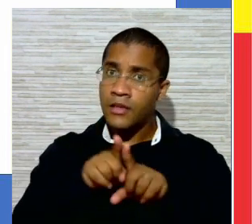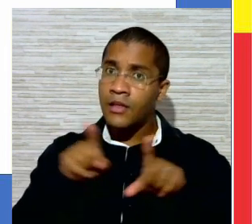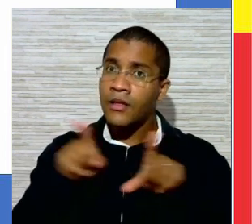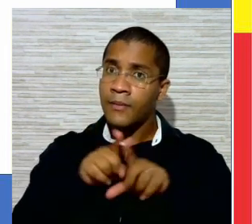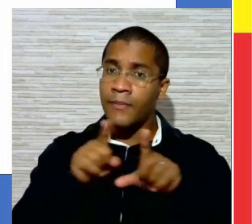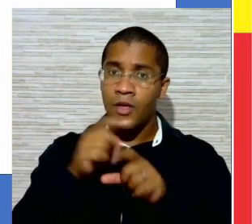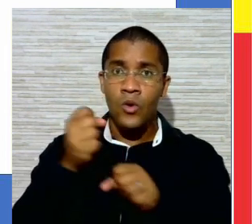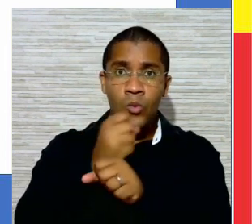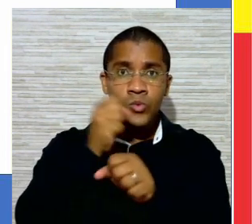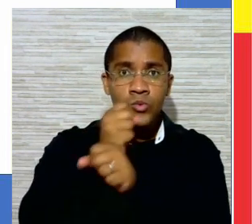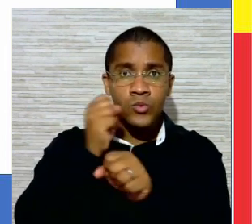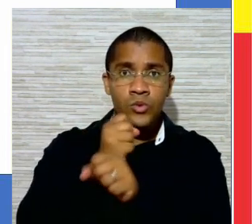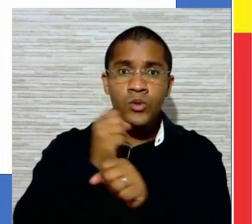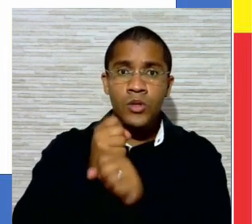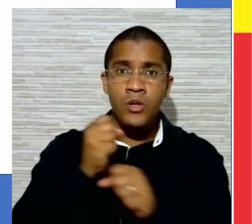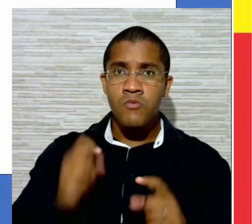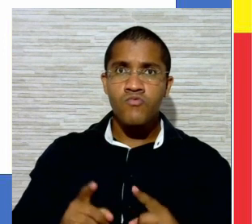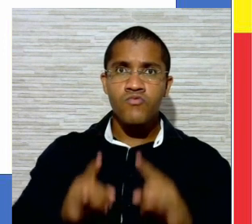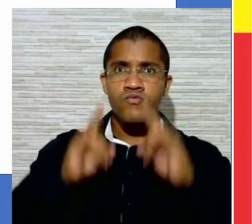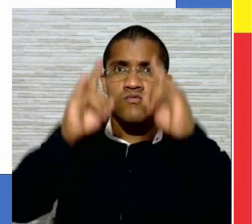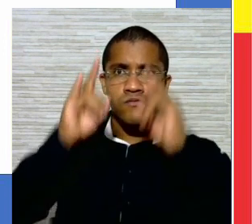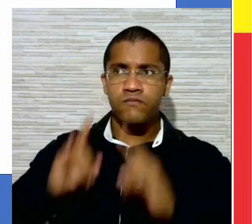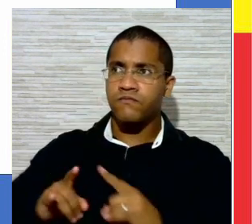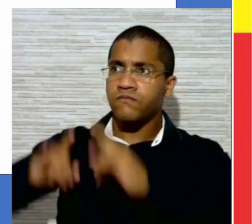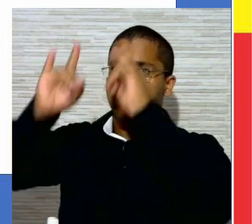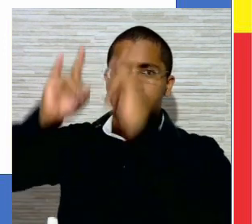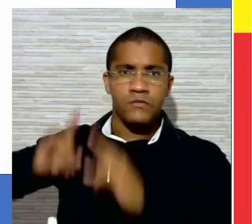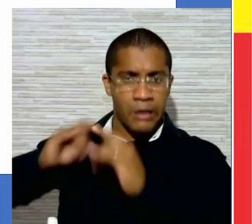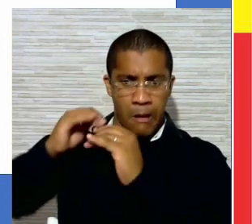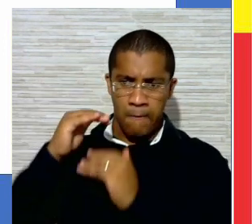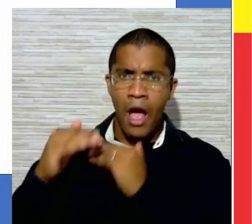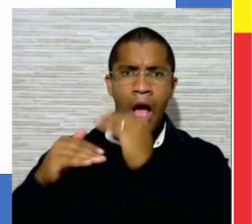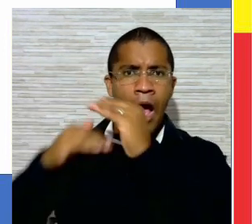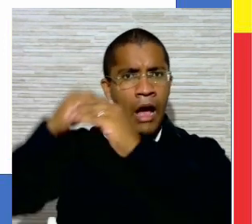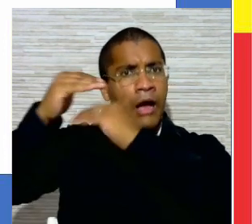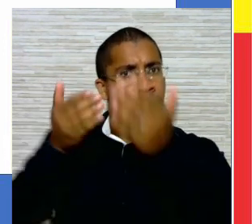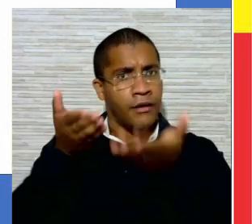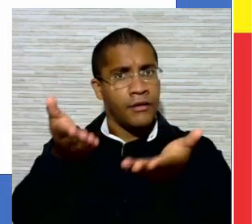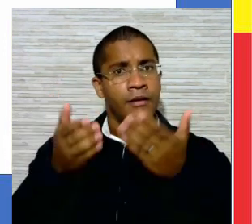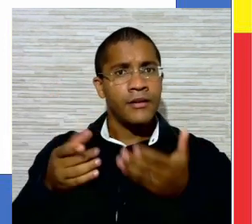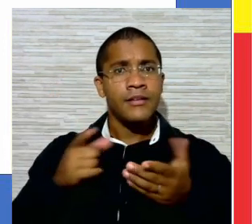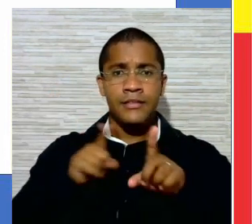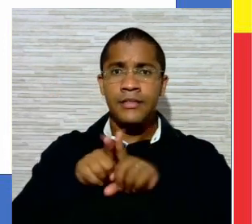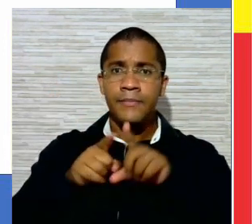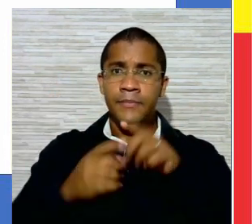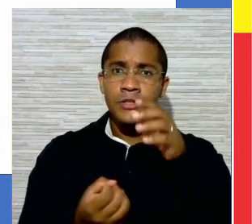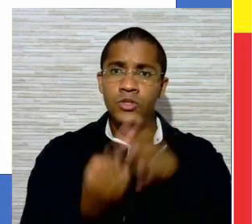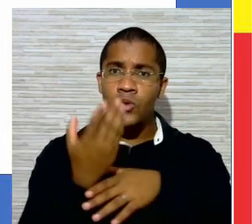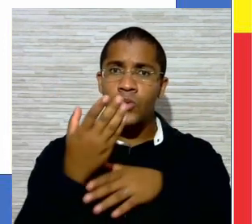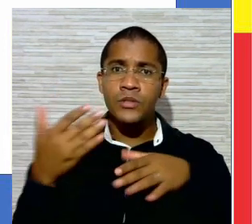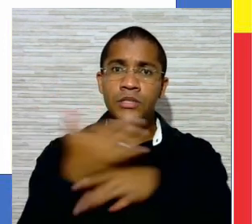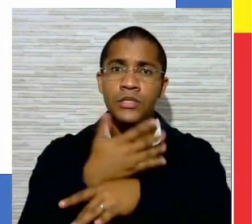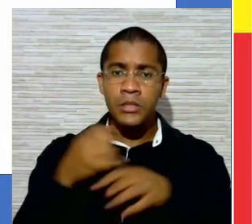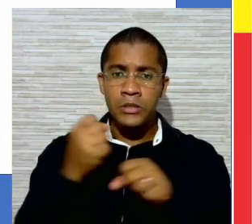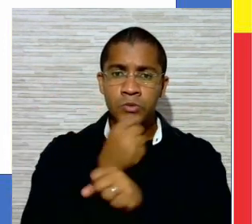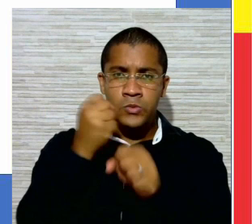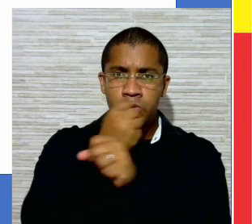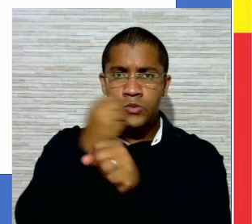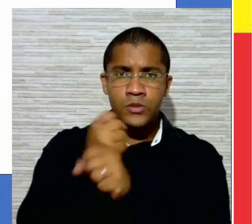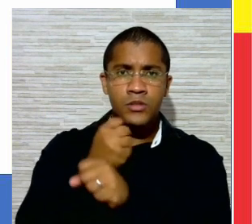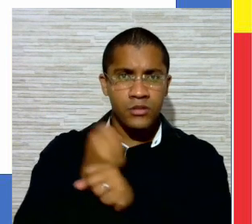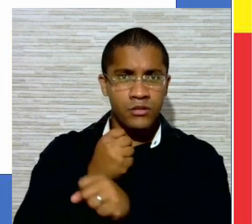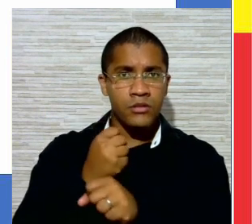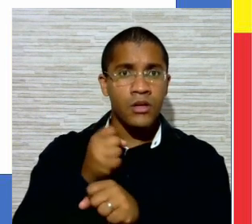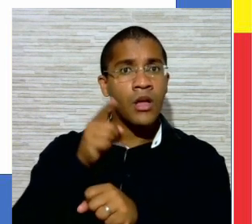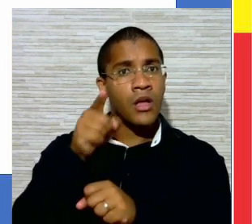também na construção civil uma grande evolução, né, para o homem e o surgimento dessa cidade, né, a construção